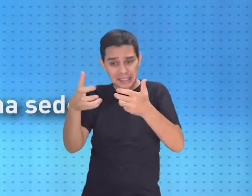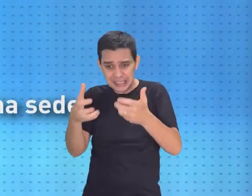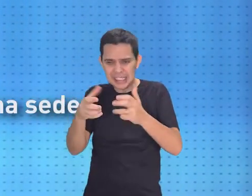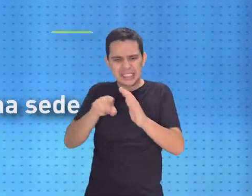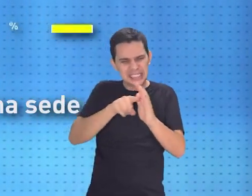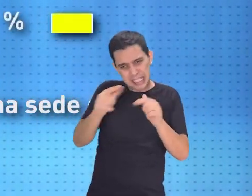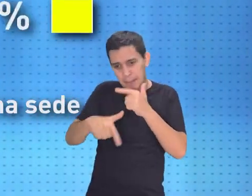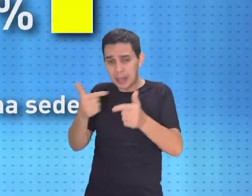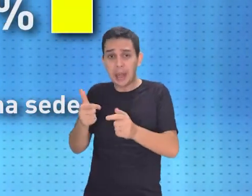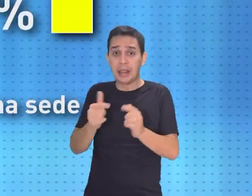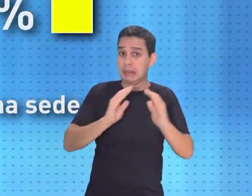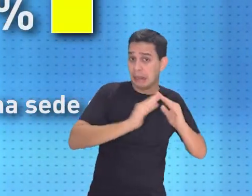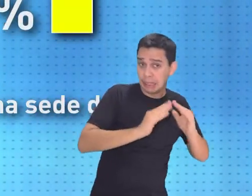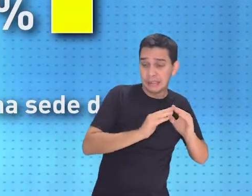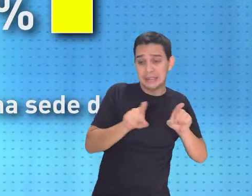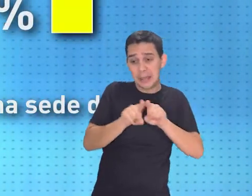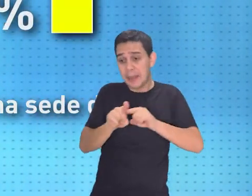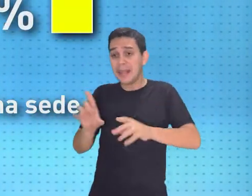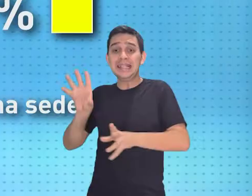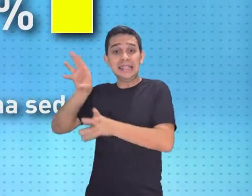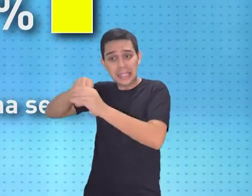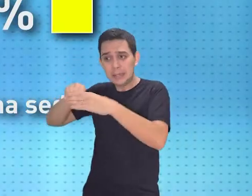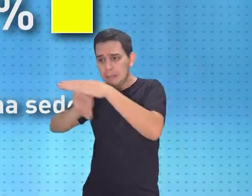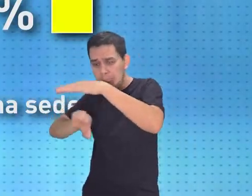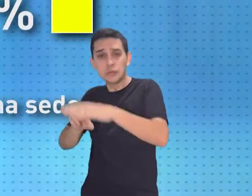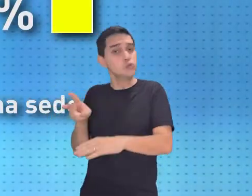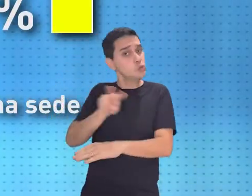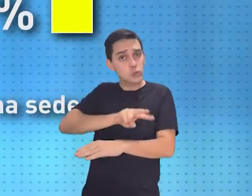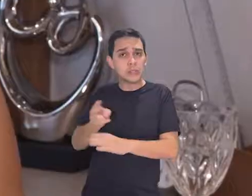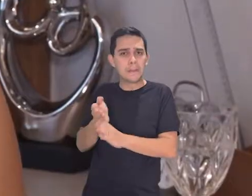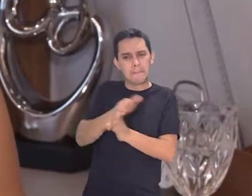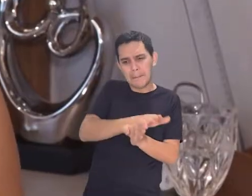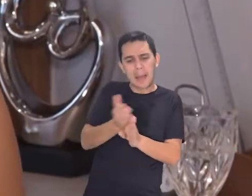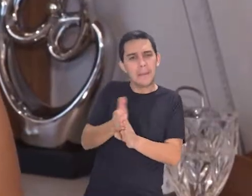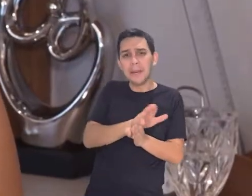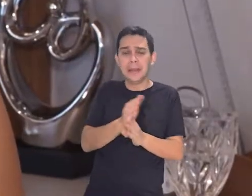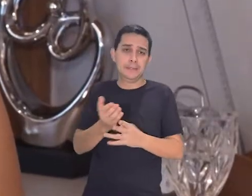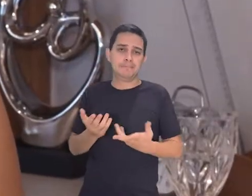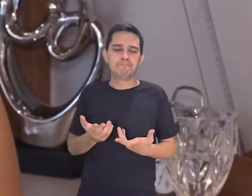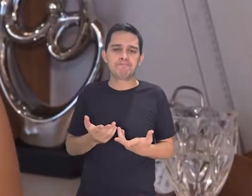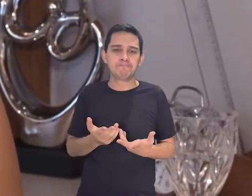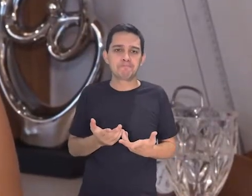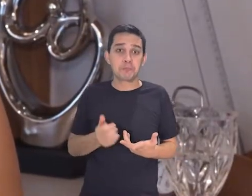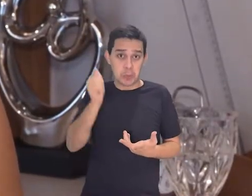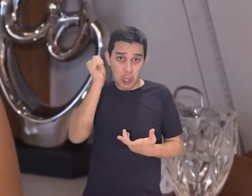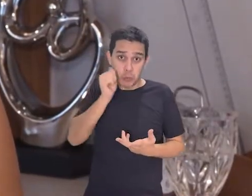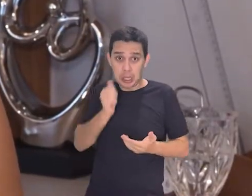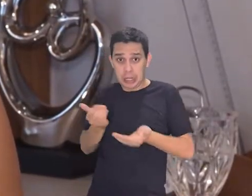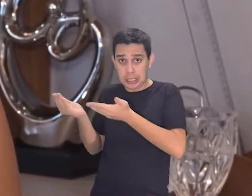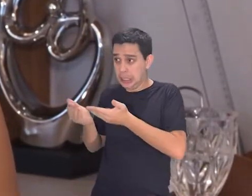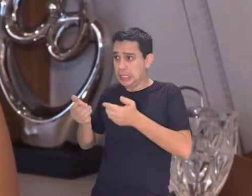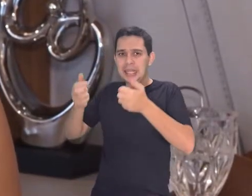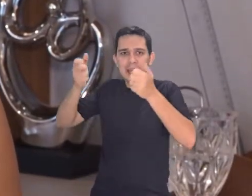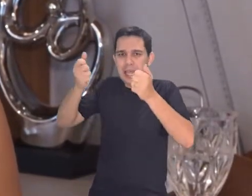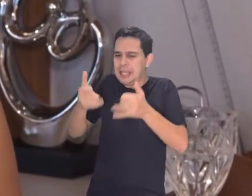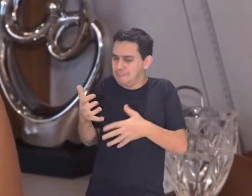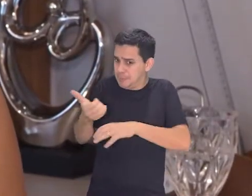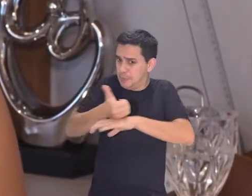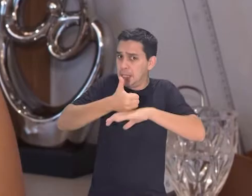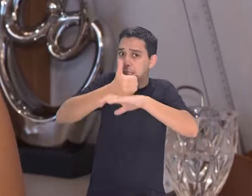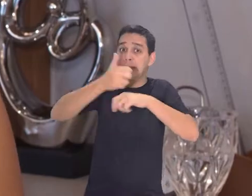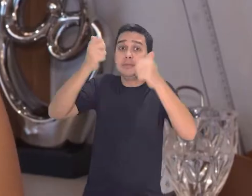entre 25% e 75% do tempo. Esta especialista comenta quais as vantagens